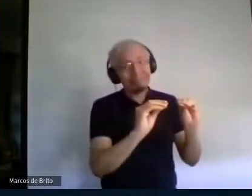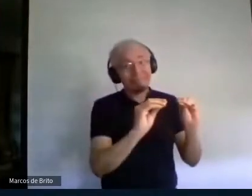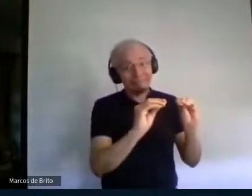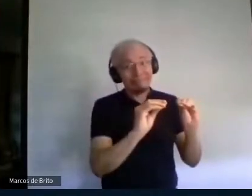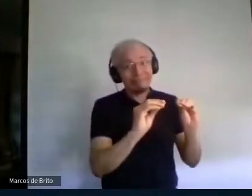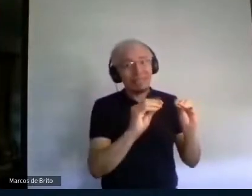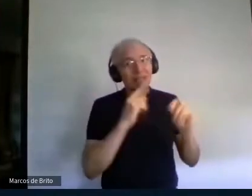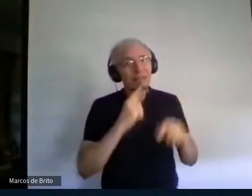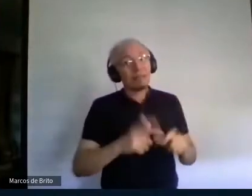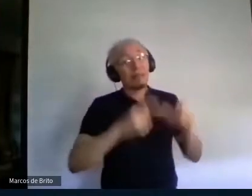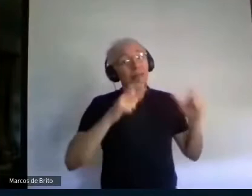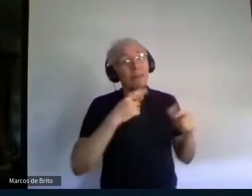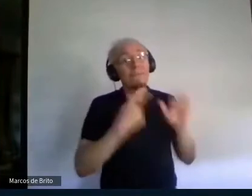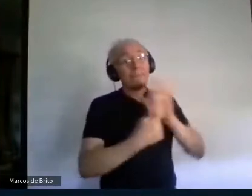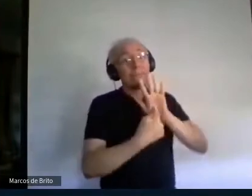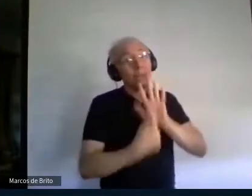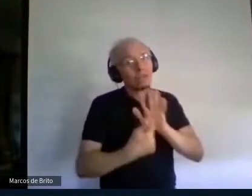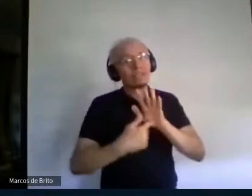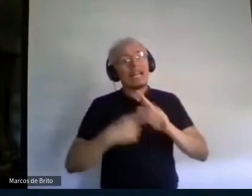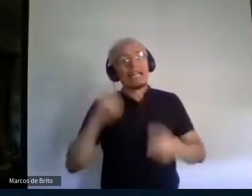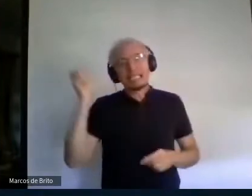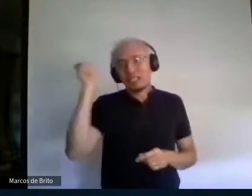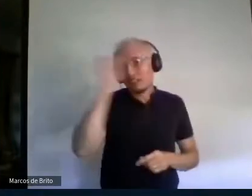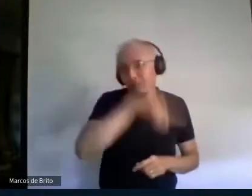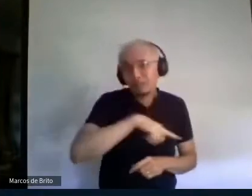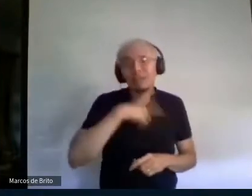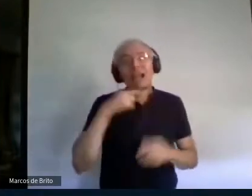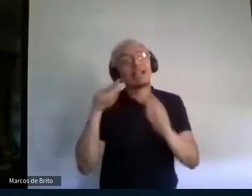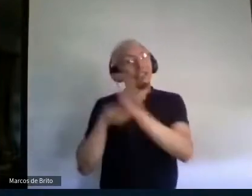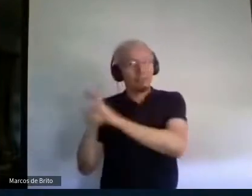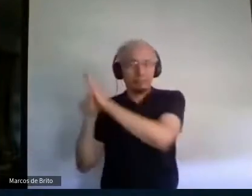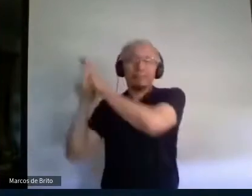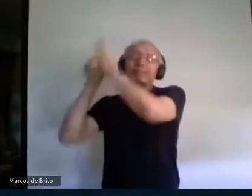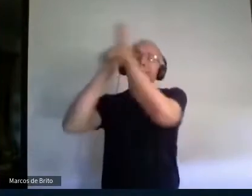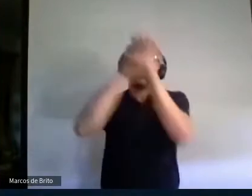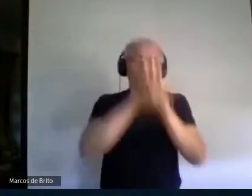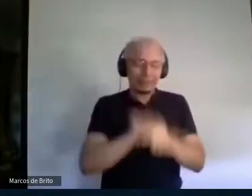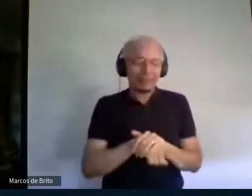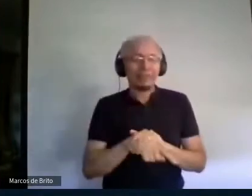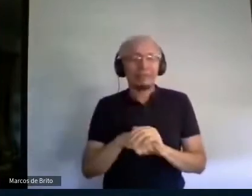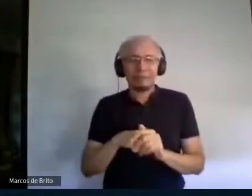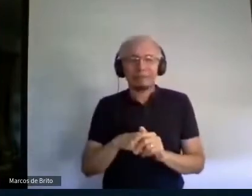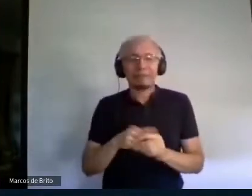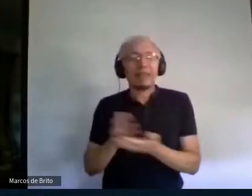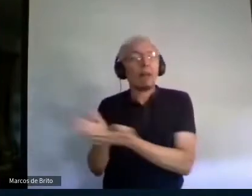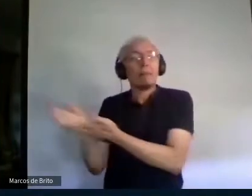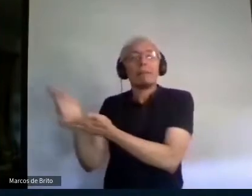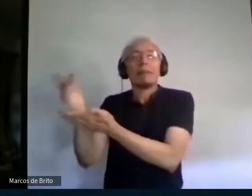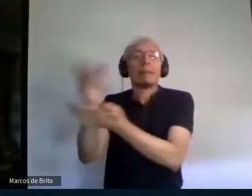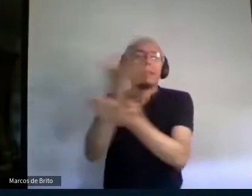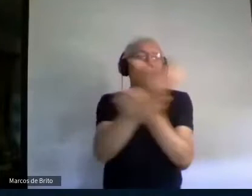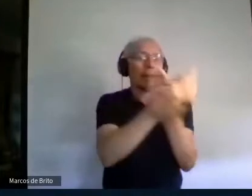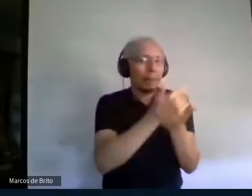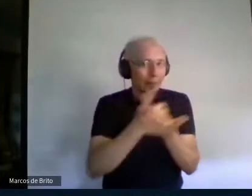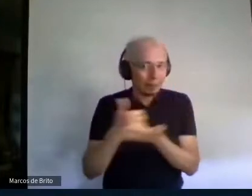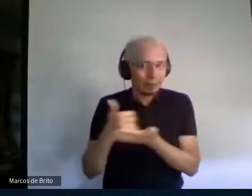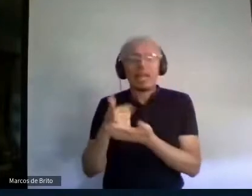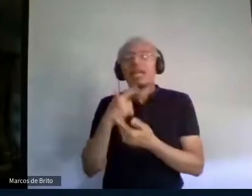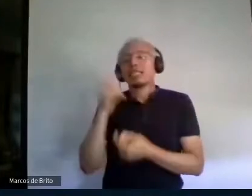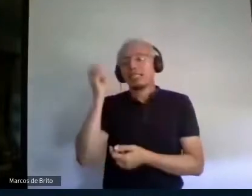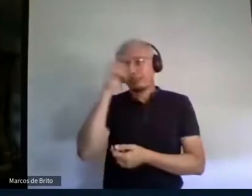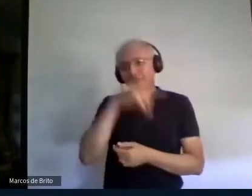essa dificuldade que está hoje de fazer pesquisa no Brasil, né? Sim. De coletar dados empíricos, como isso é